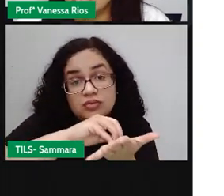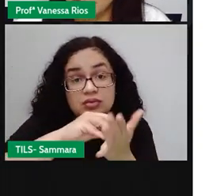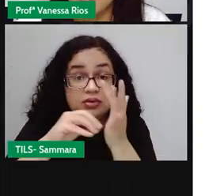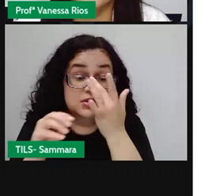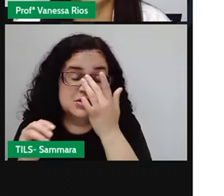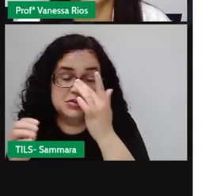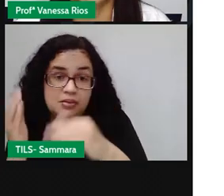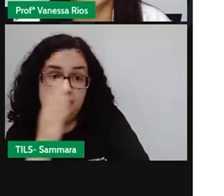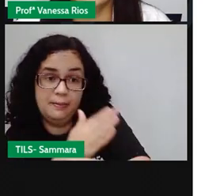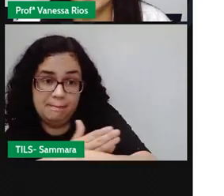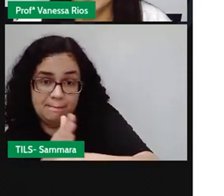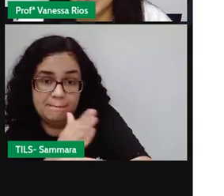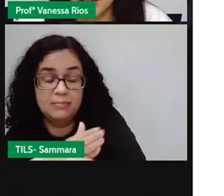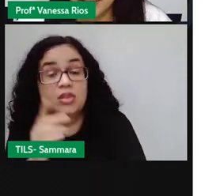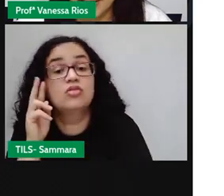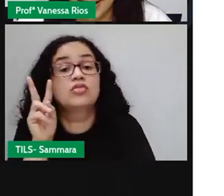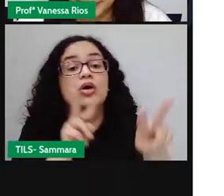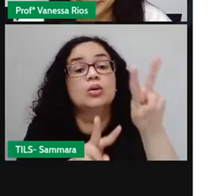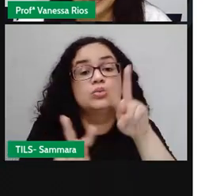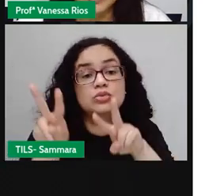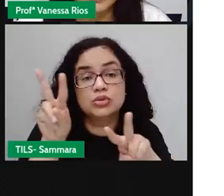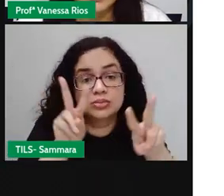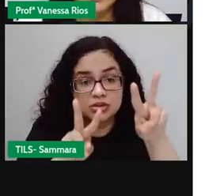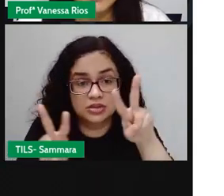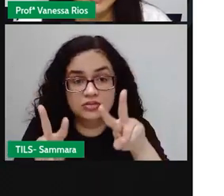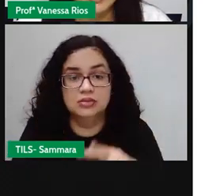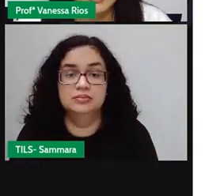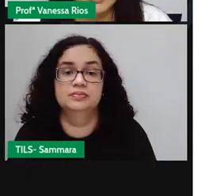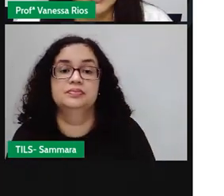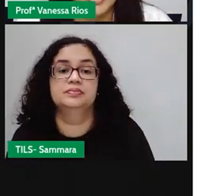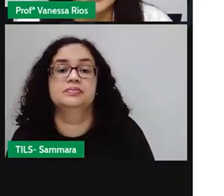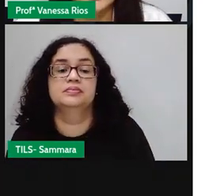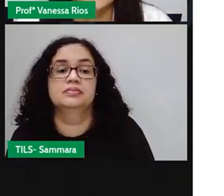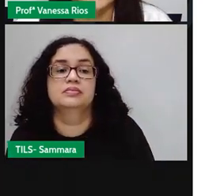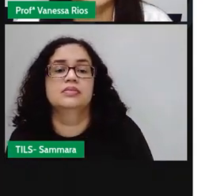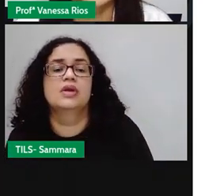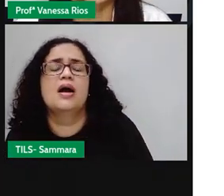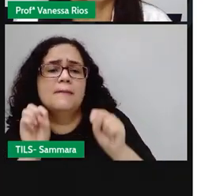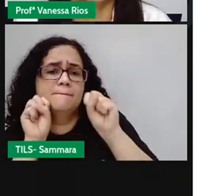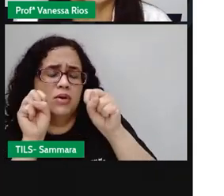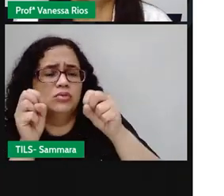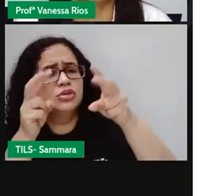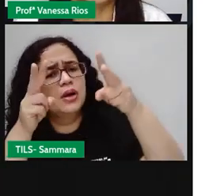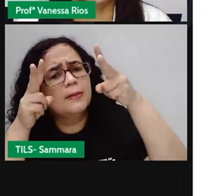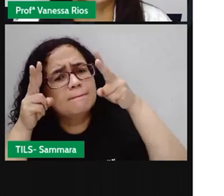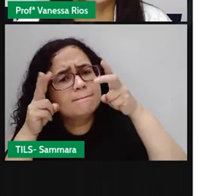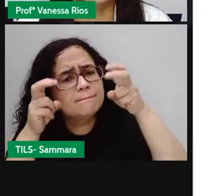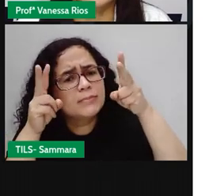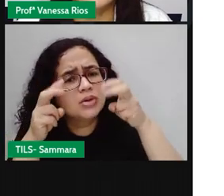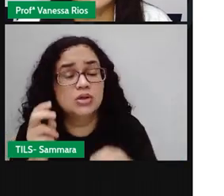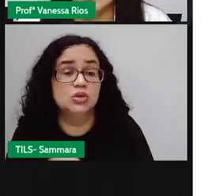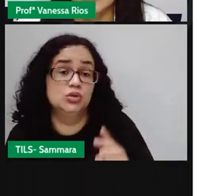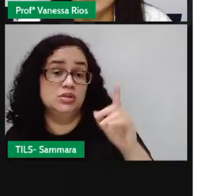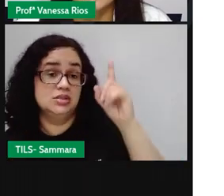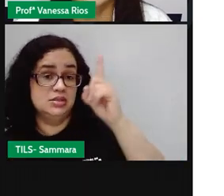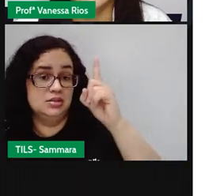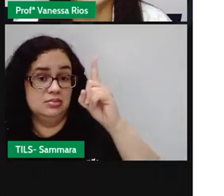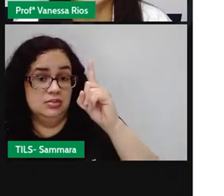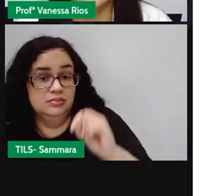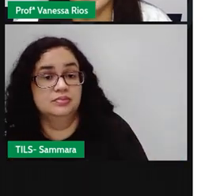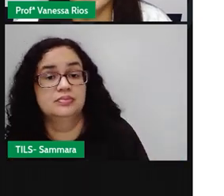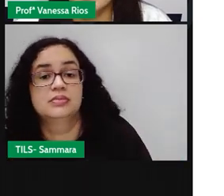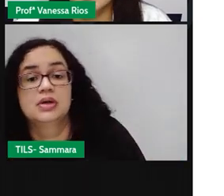em branco. Então, vamos observar. O que que a gente pode perceber aí na parte